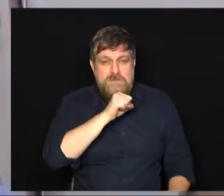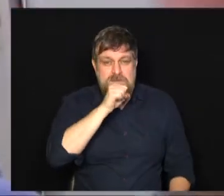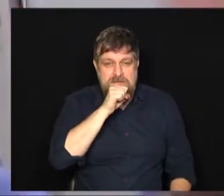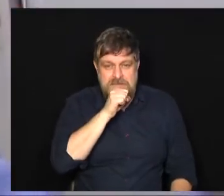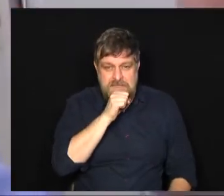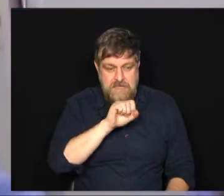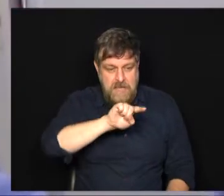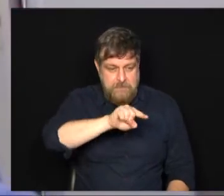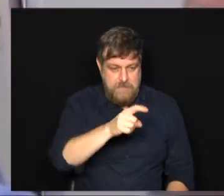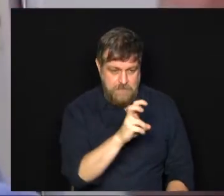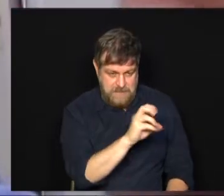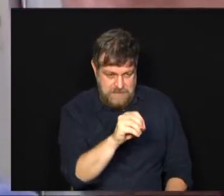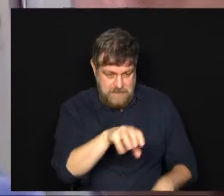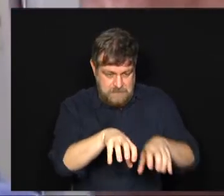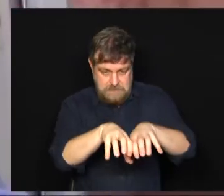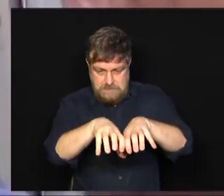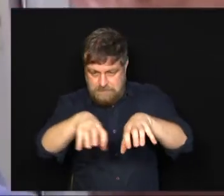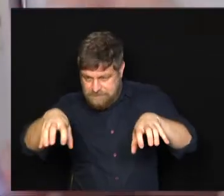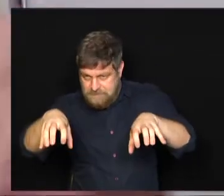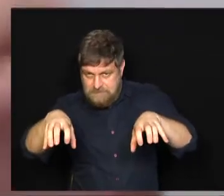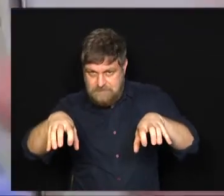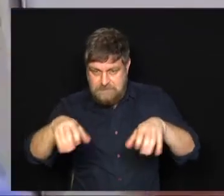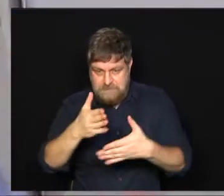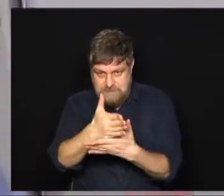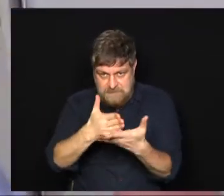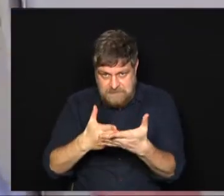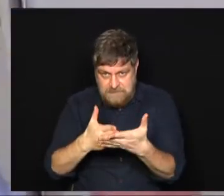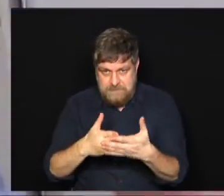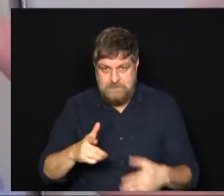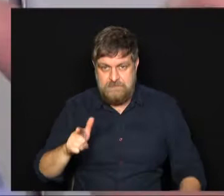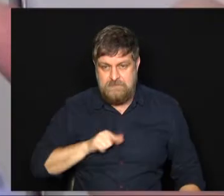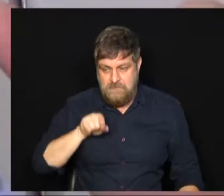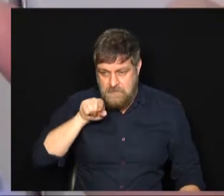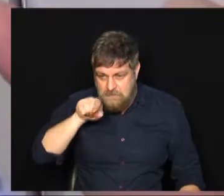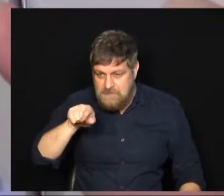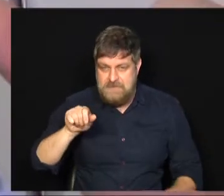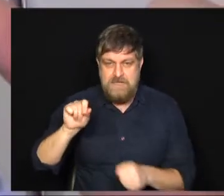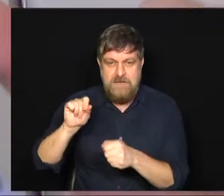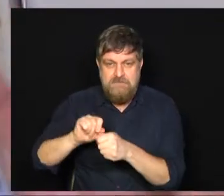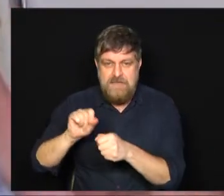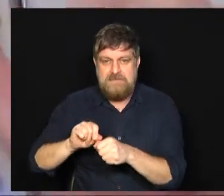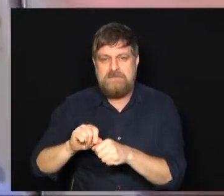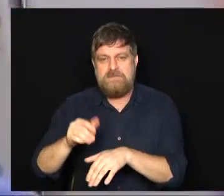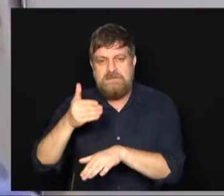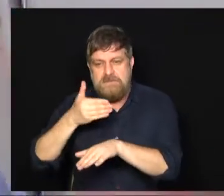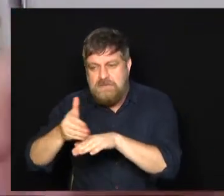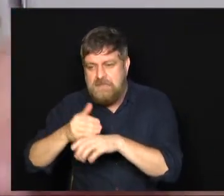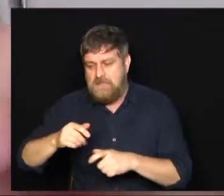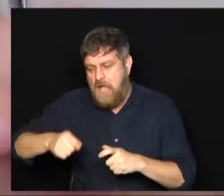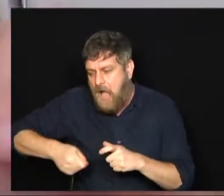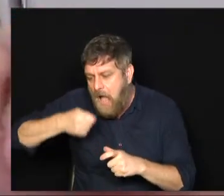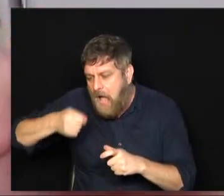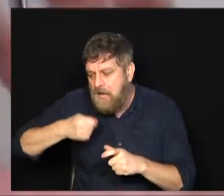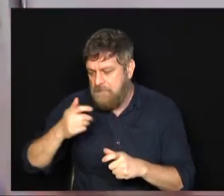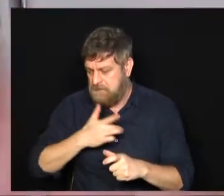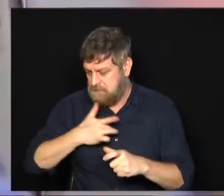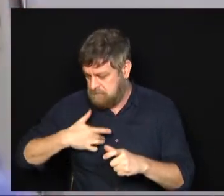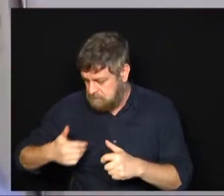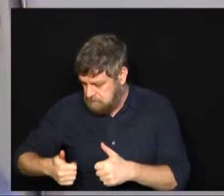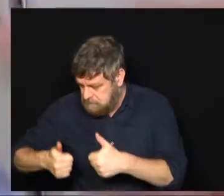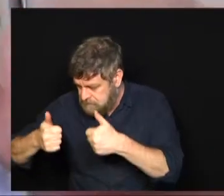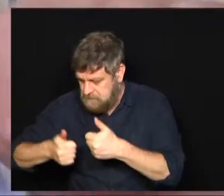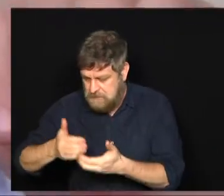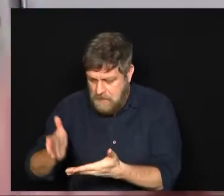1.500 idosos, né, metade, eles só fizeram orientar, façam uma alimentação adequada, façam